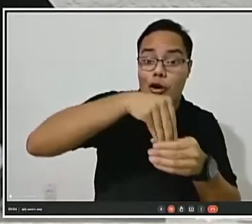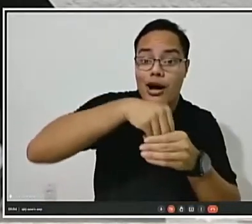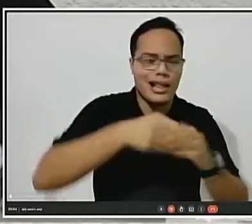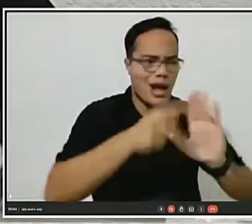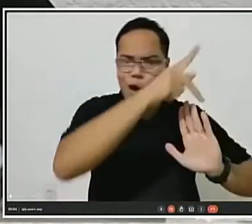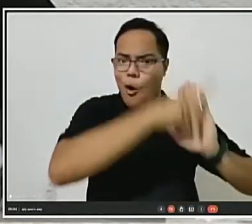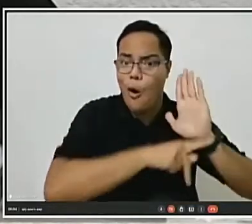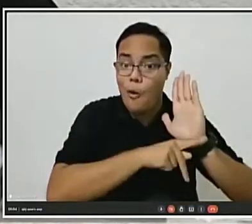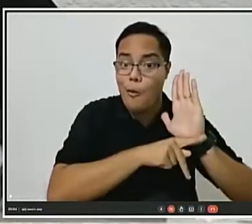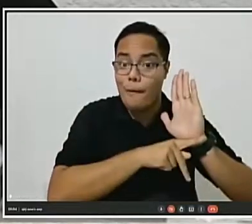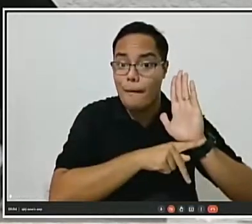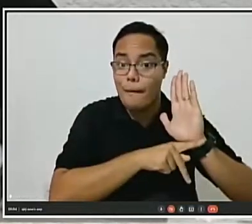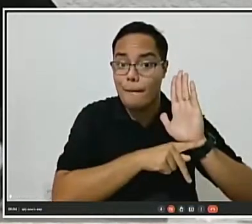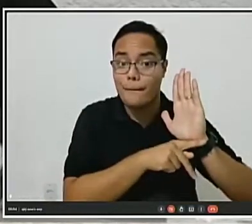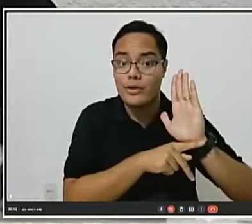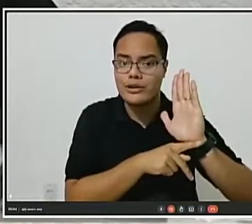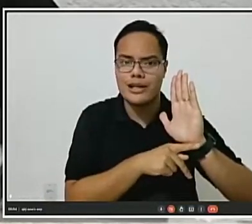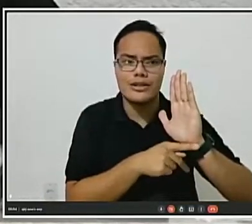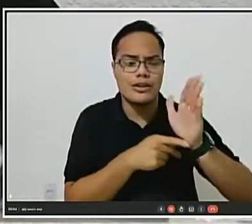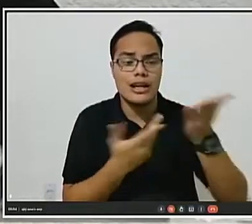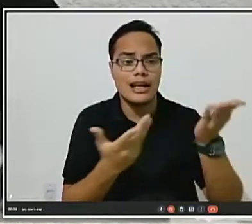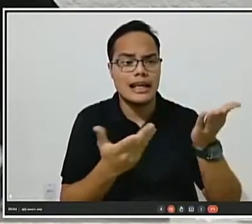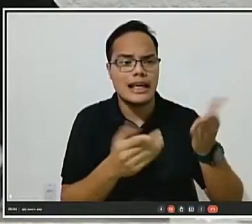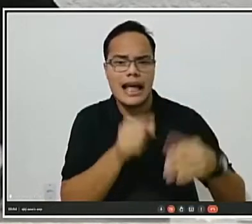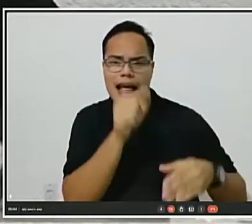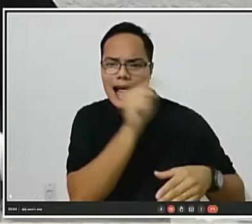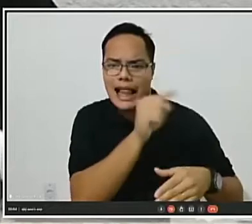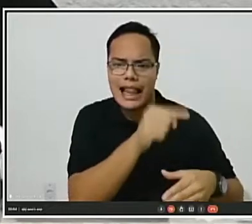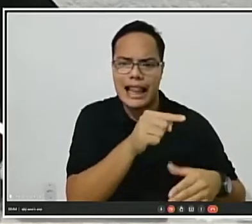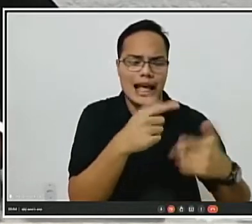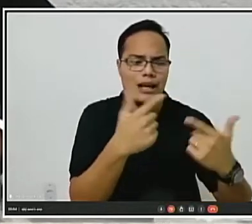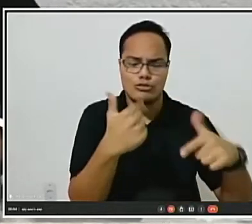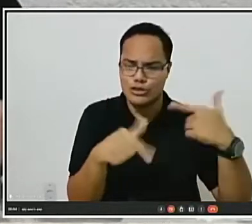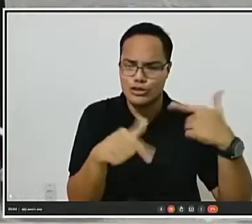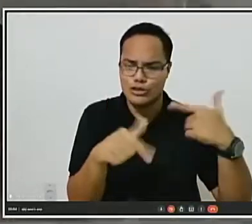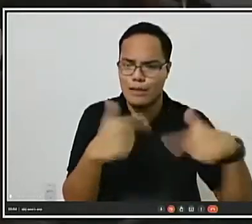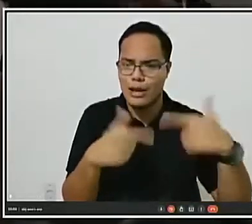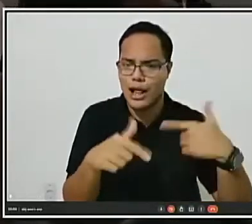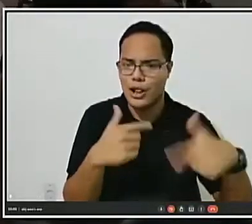os funcionários a respeito de suas aposentadorias.